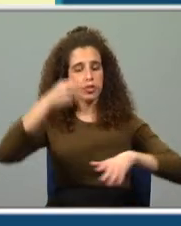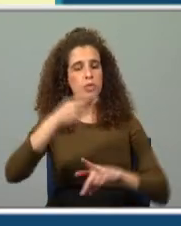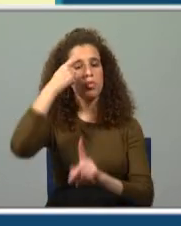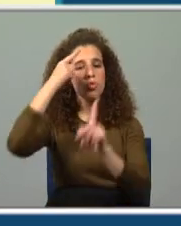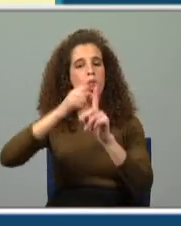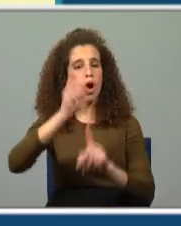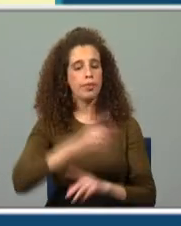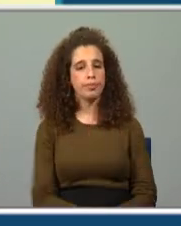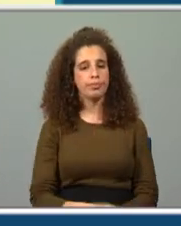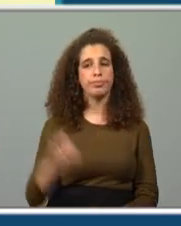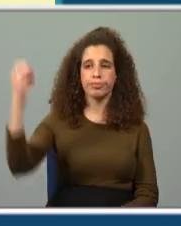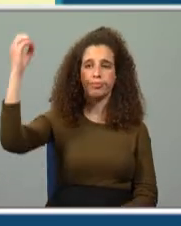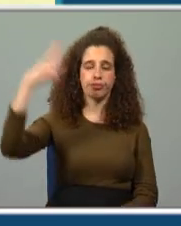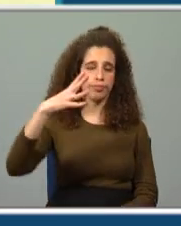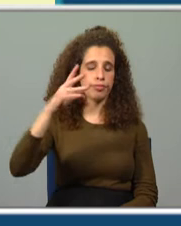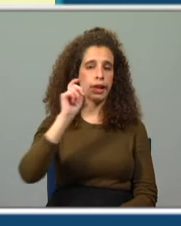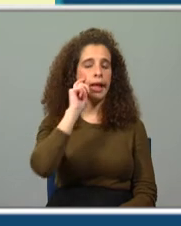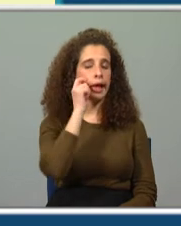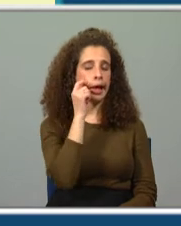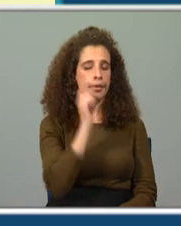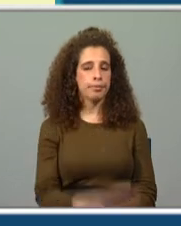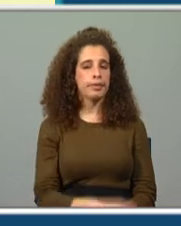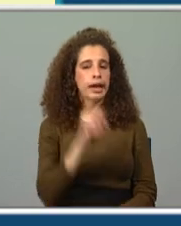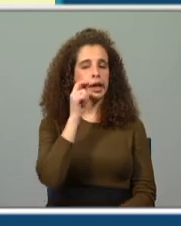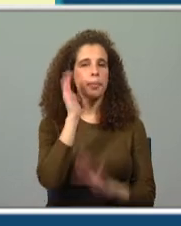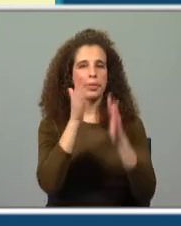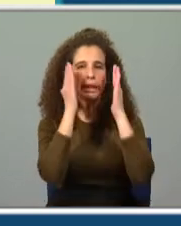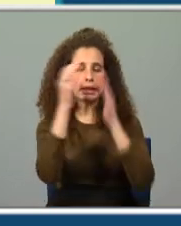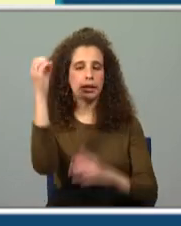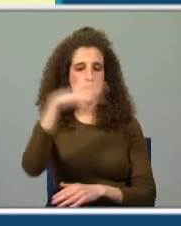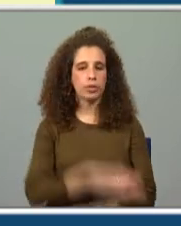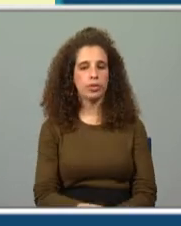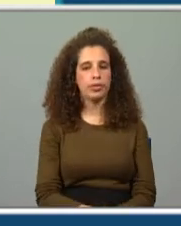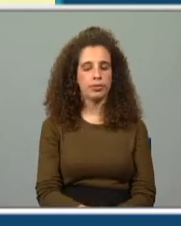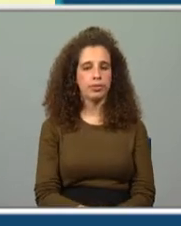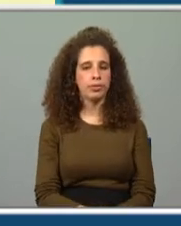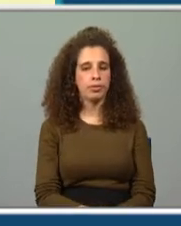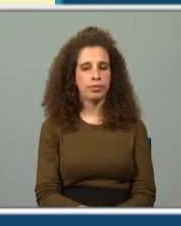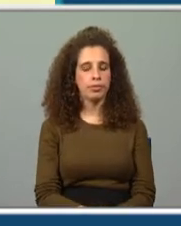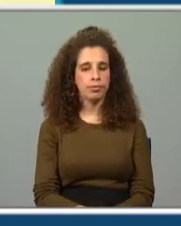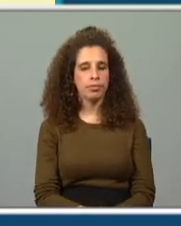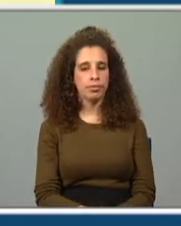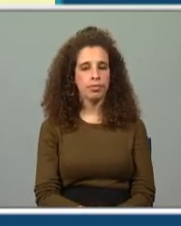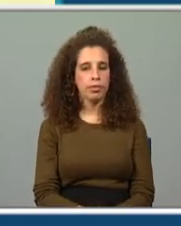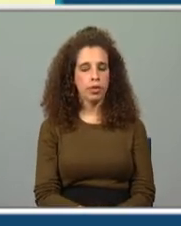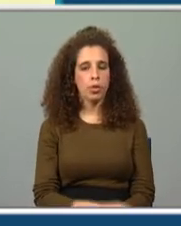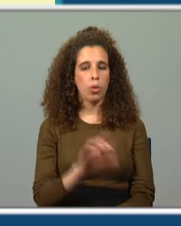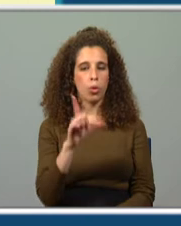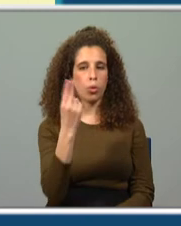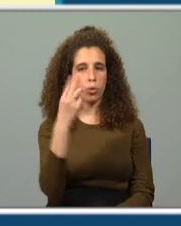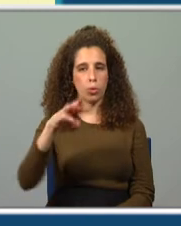função. Então, as luzes, para quem é que servem as luzes? Quem é que tem que estar atento às luzes? Exatamente, o